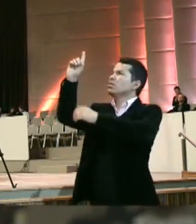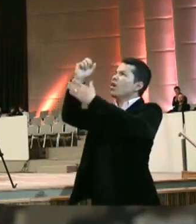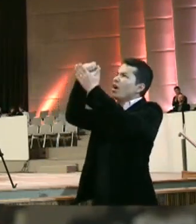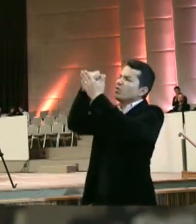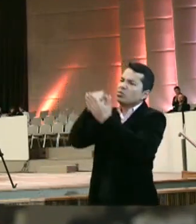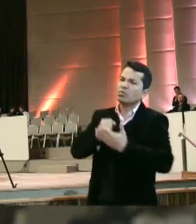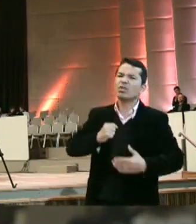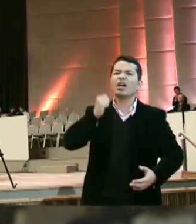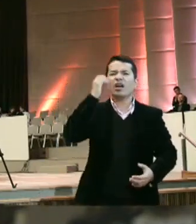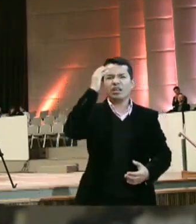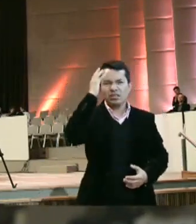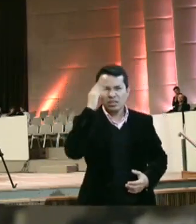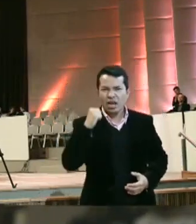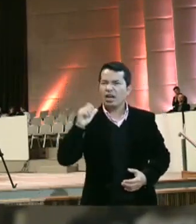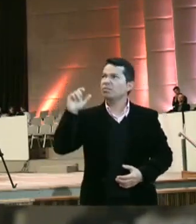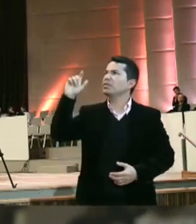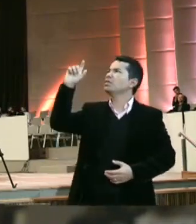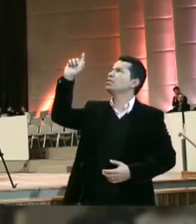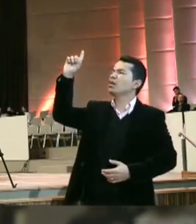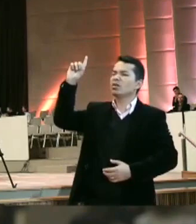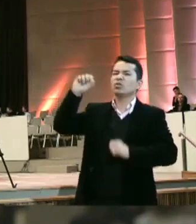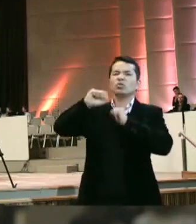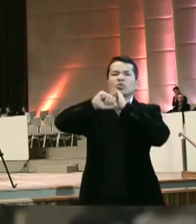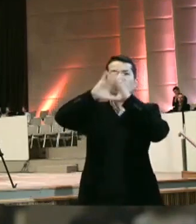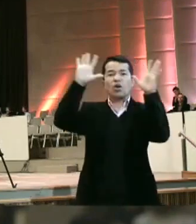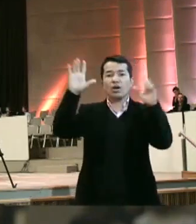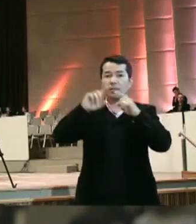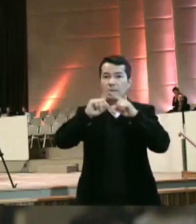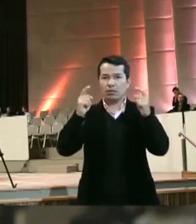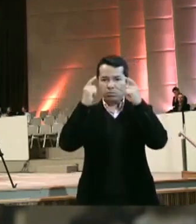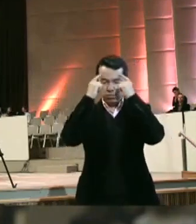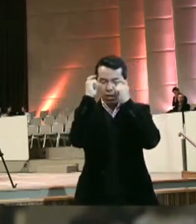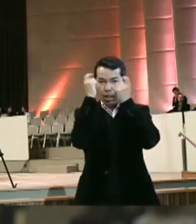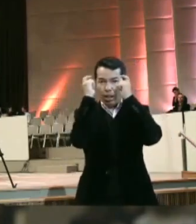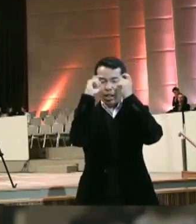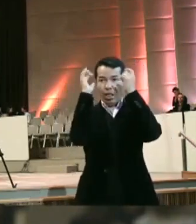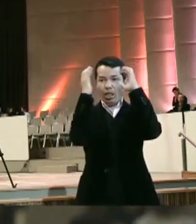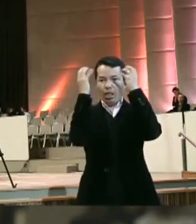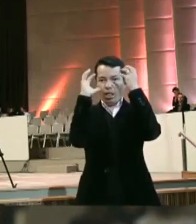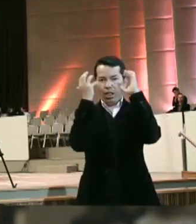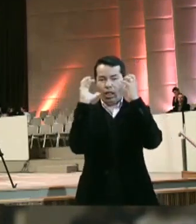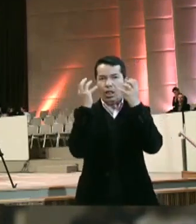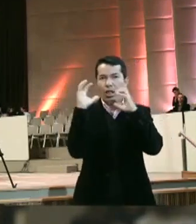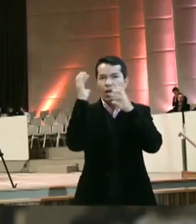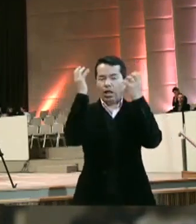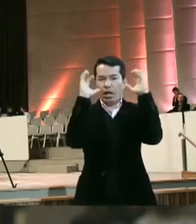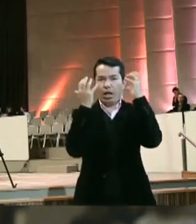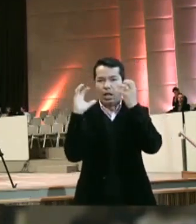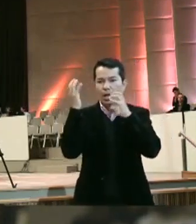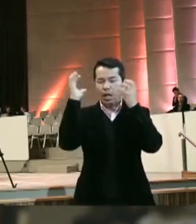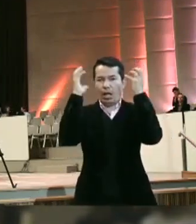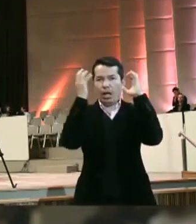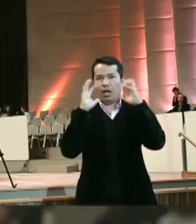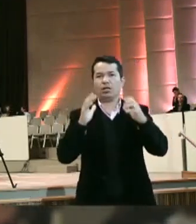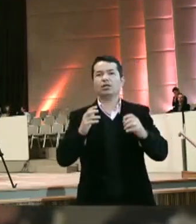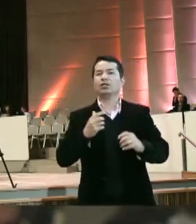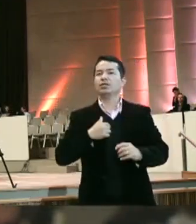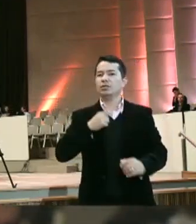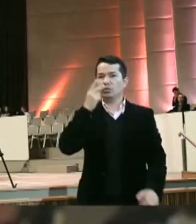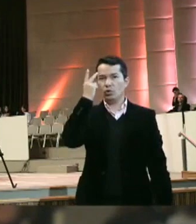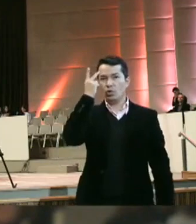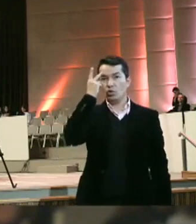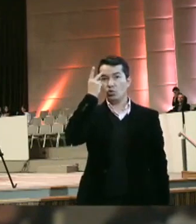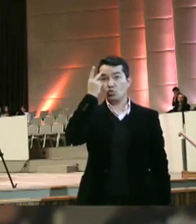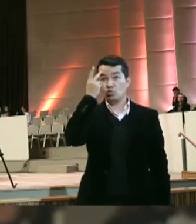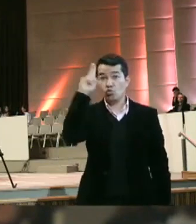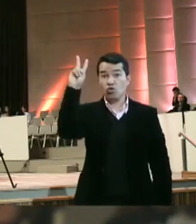vida, você sabe do plano, mas a tua cabeça fica virada, né? A minha ficou. E eu me lembro que eu fiquei 2 dias